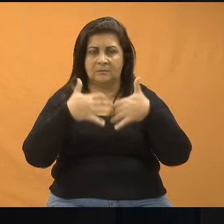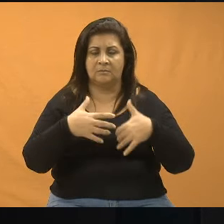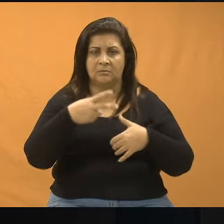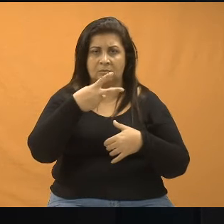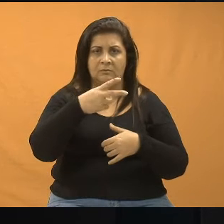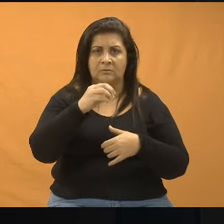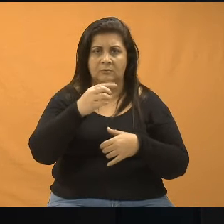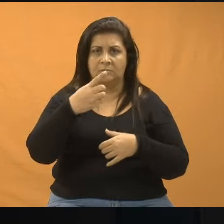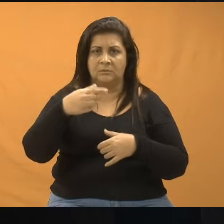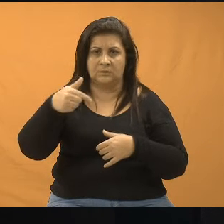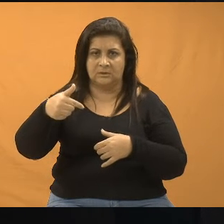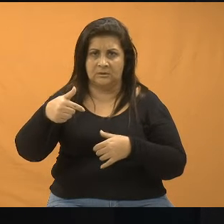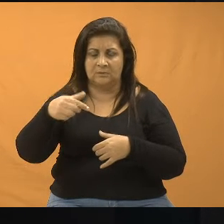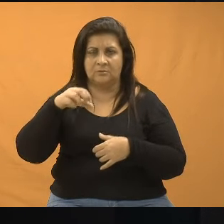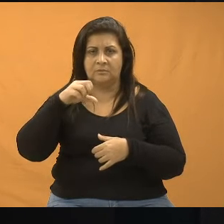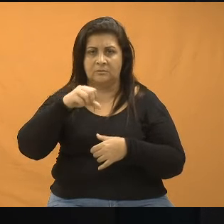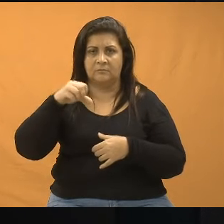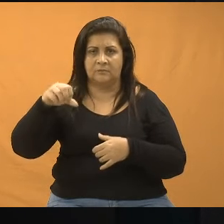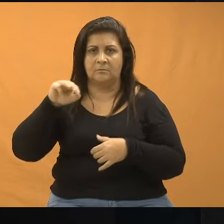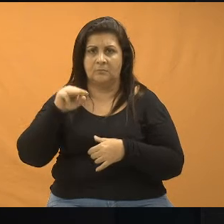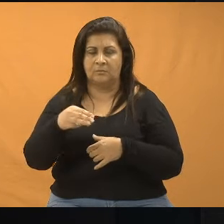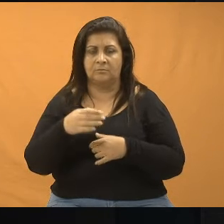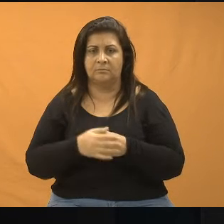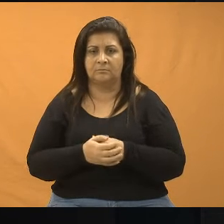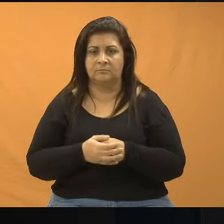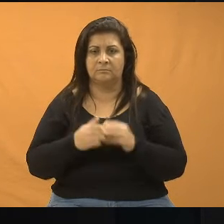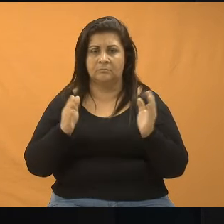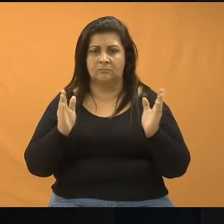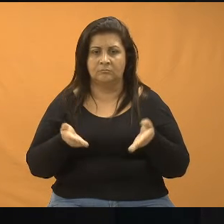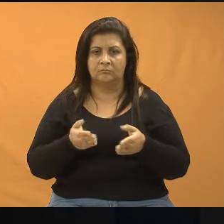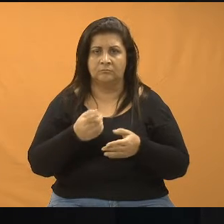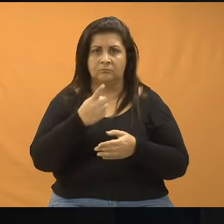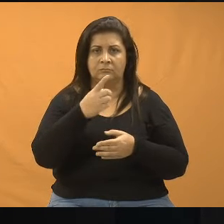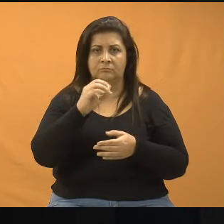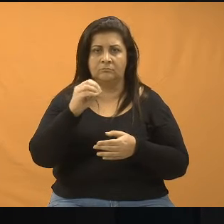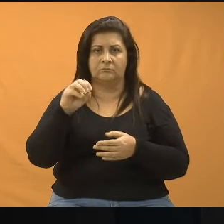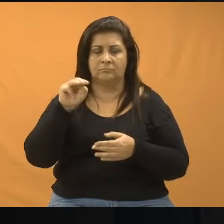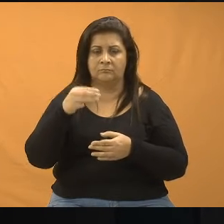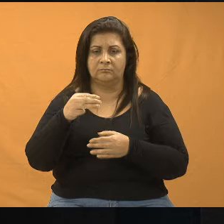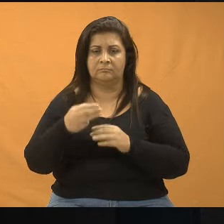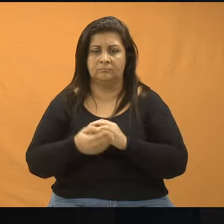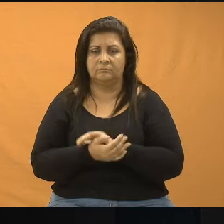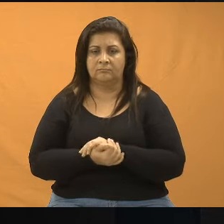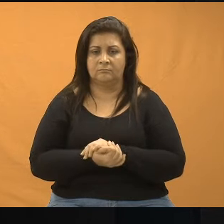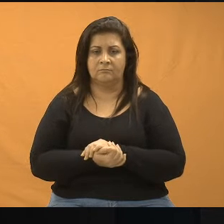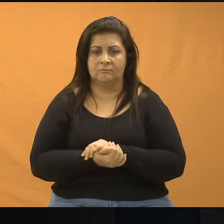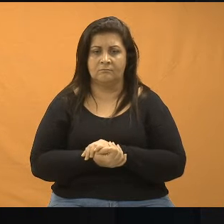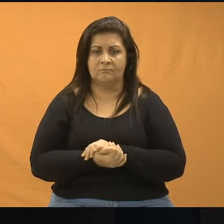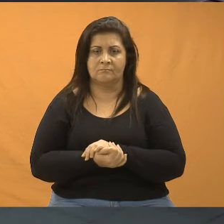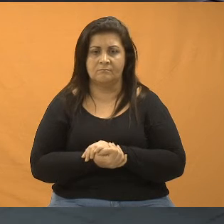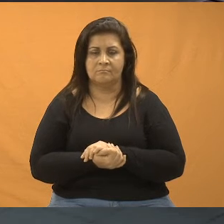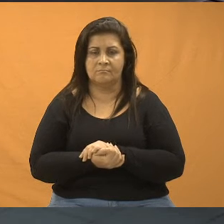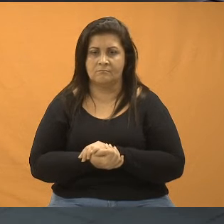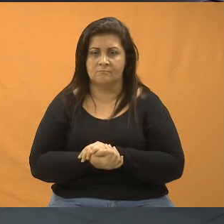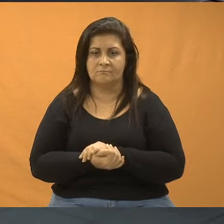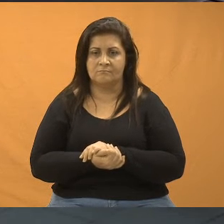era de 99 milhões, e está aí hoje em 100 milhões, não é isso?